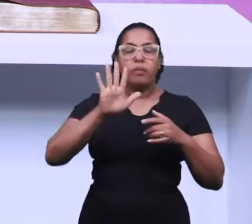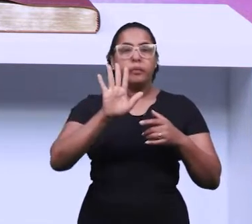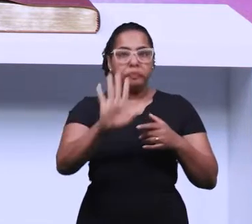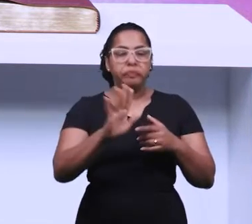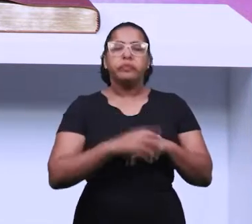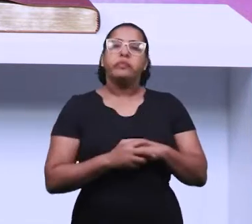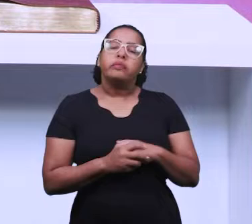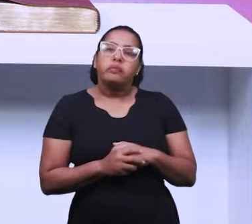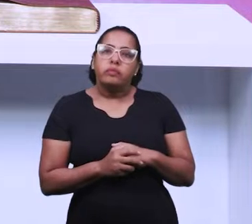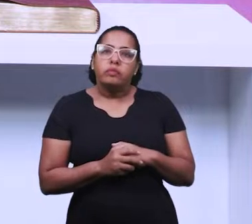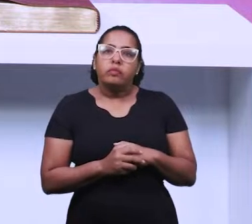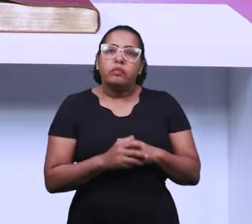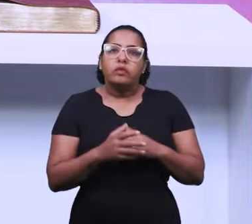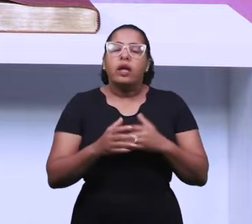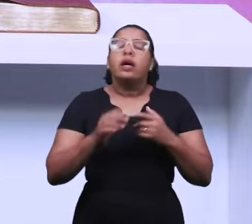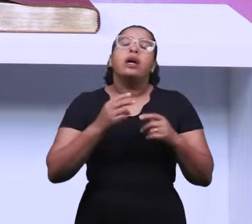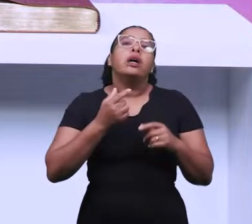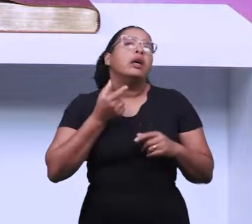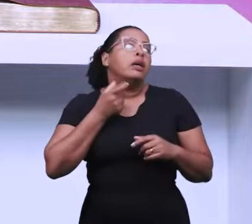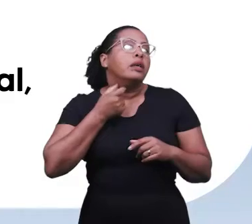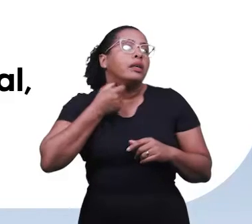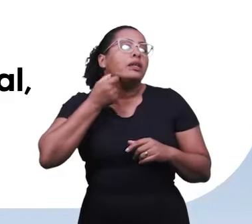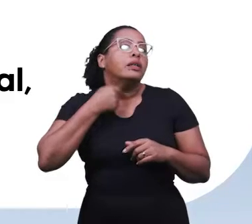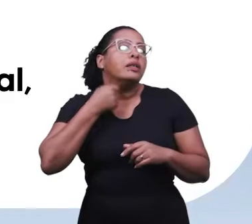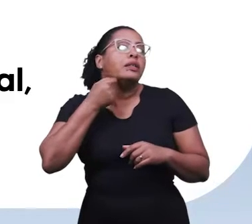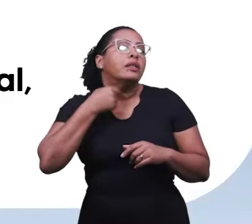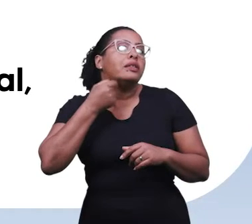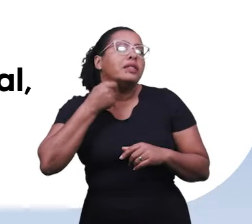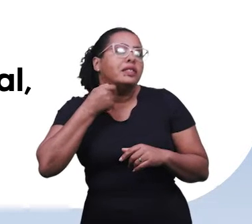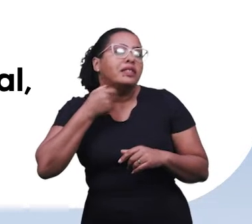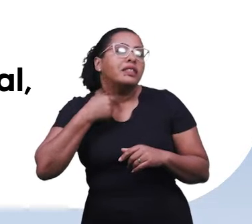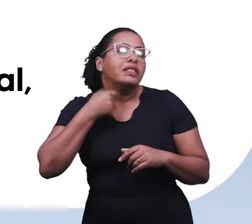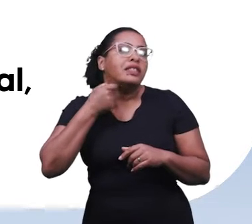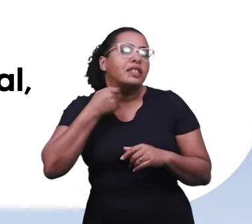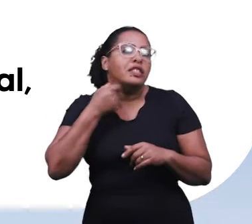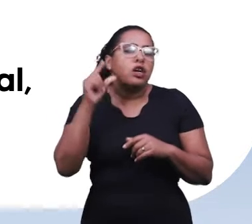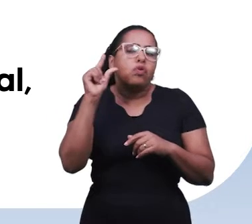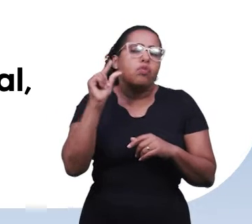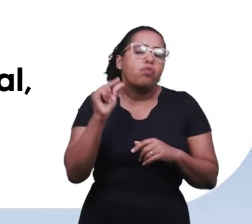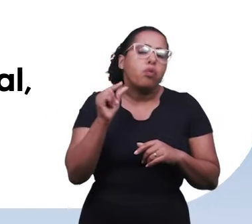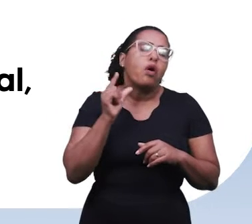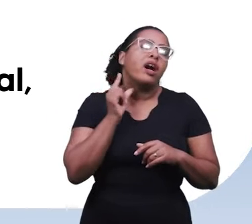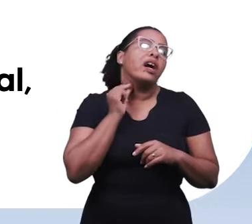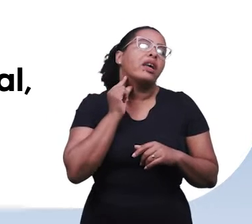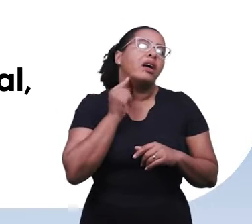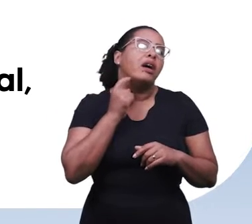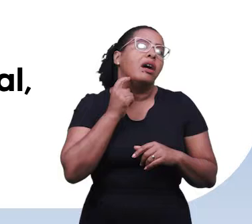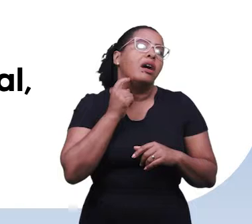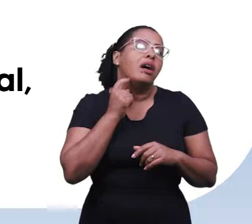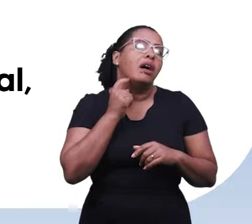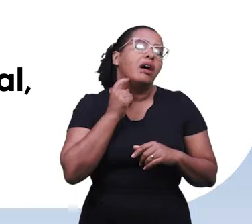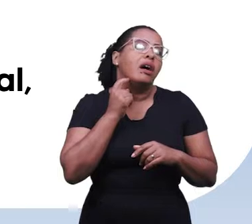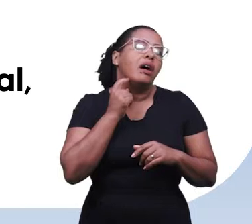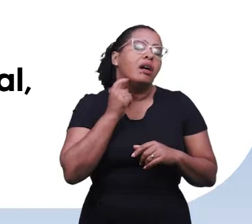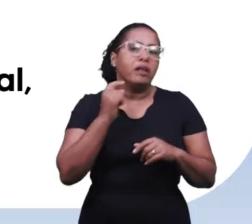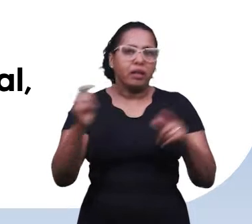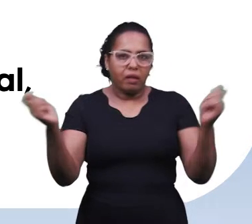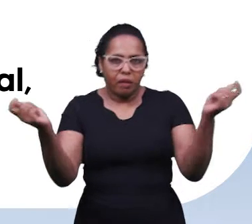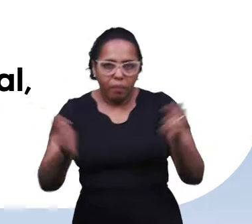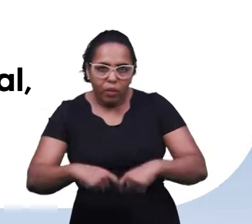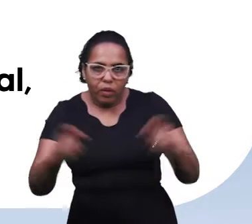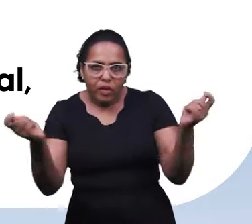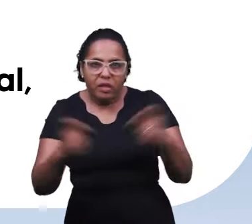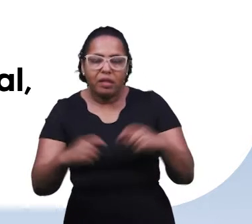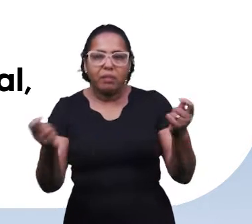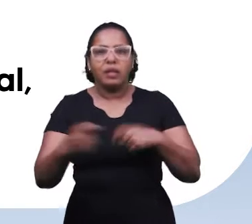O trato vocal, a laringe ainda são bem pequenos. Eles têm baixíssimas possibilidades